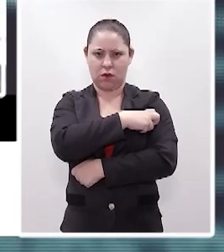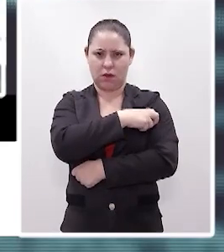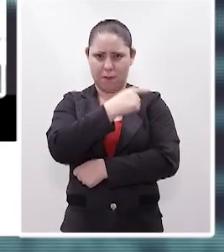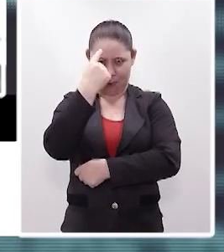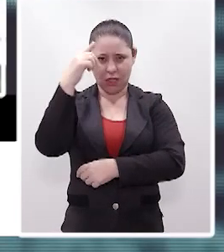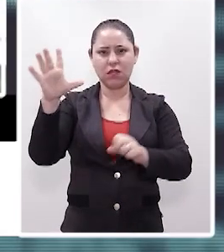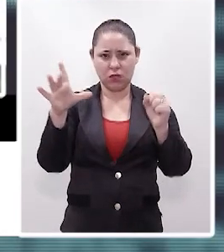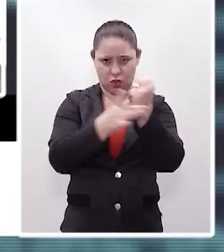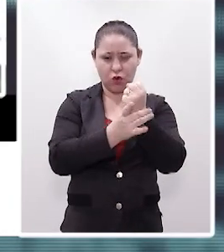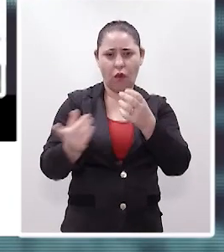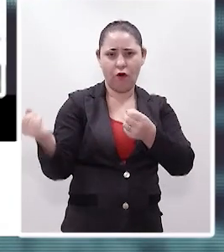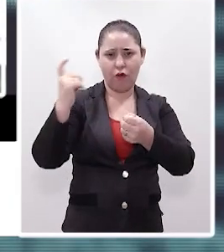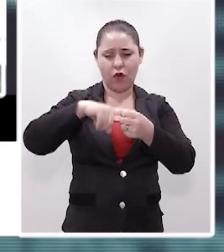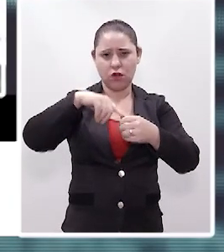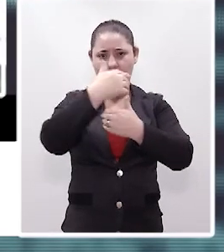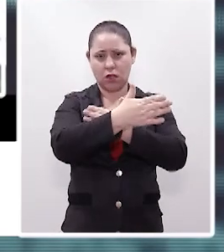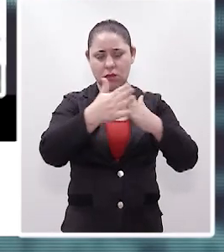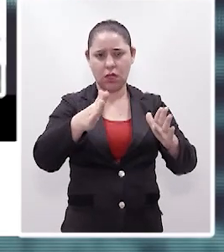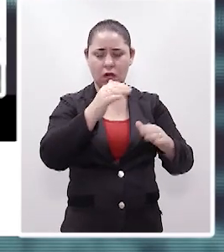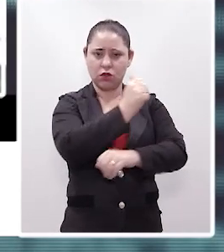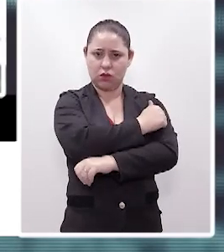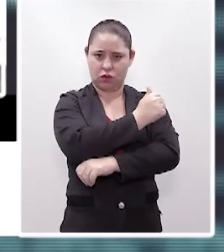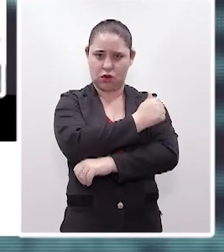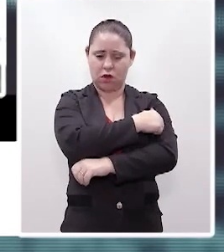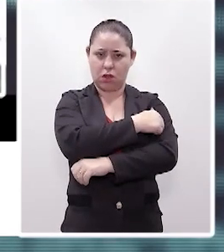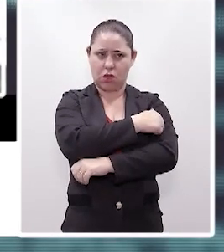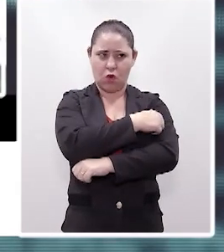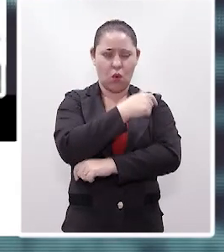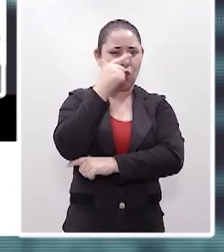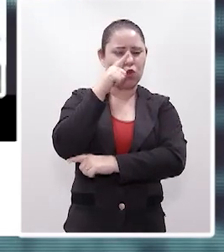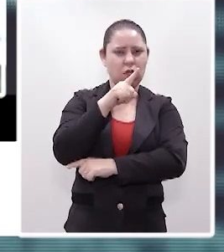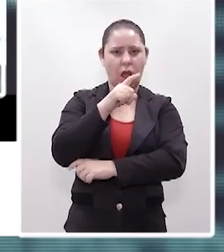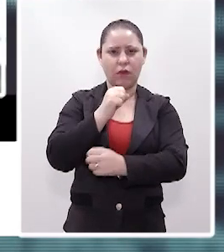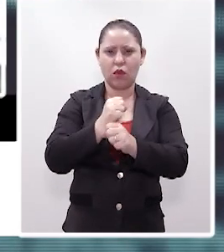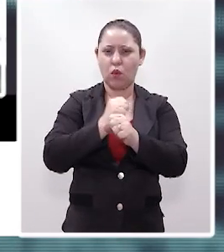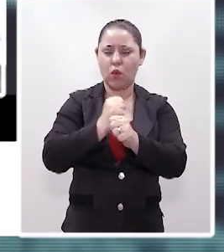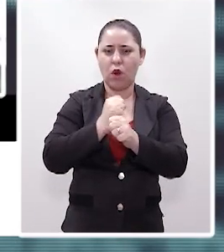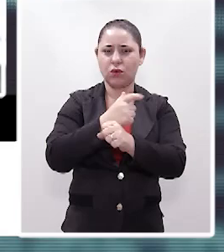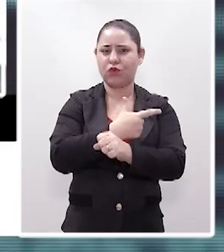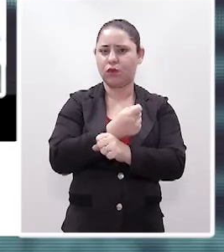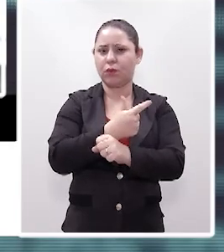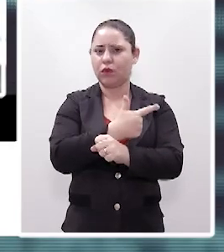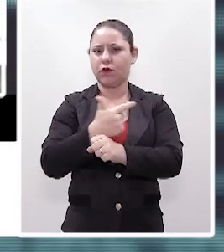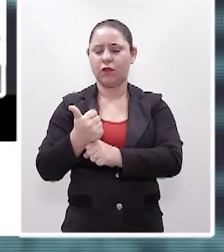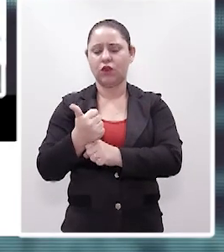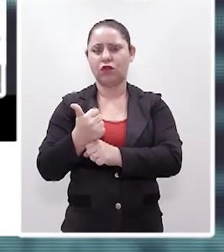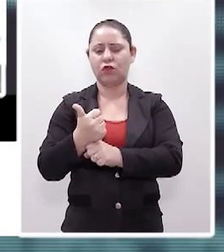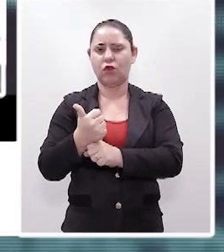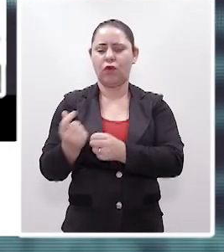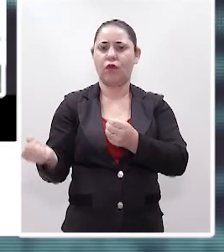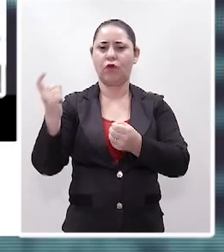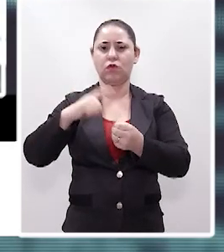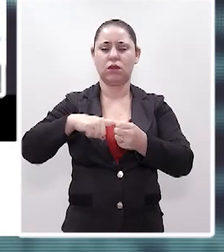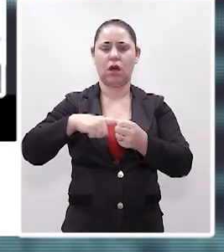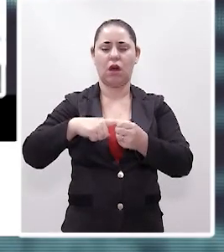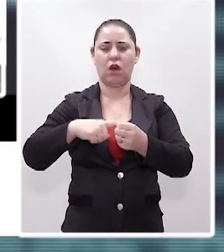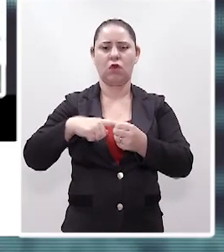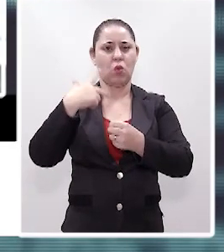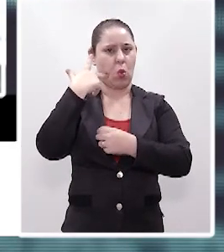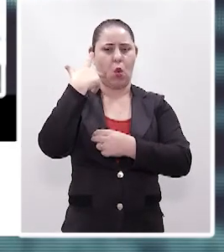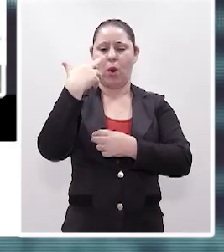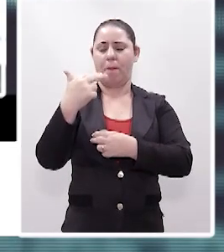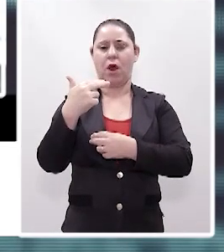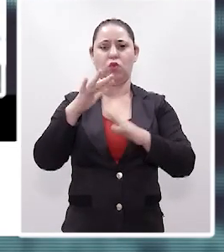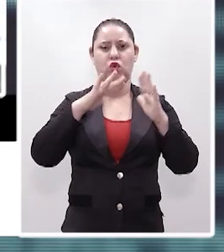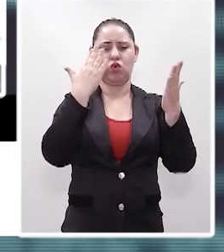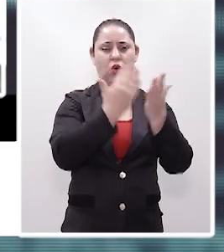que é seguro ainda voltar à sala de aula? Você acha que a gente consegue ainda esse ano tentar voltar para uma rotina dentro de sala de aula, até mesmo